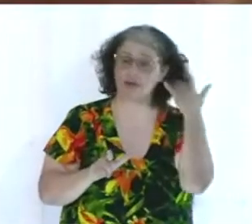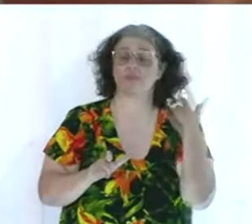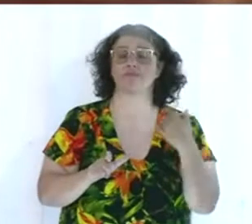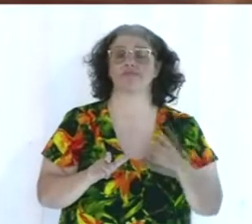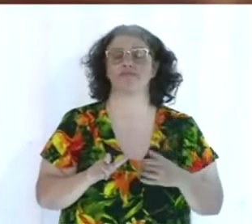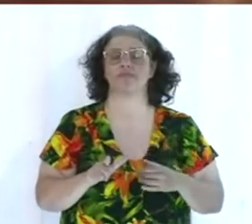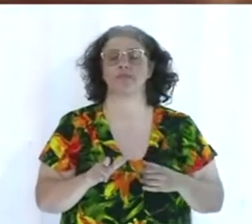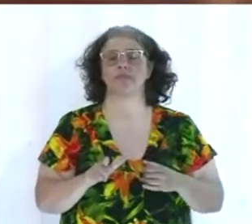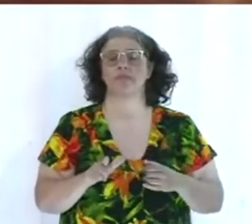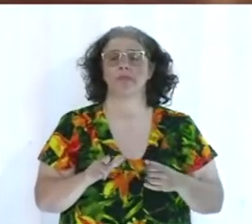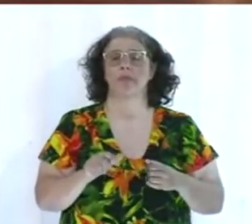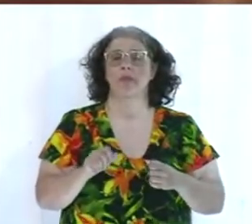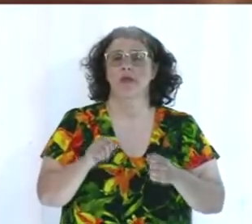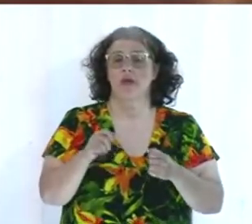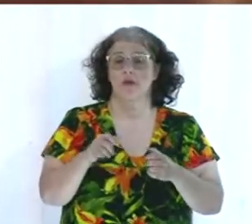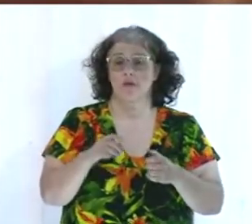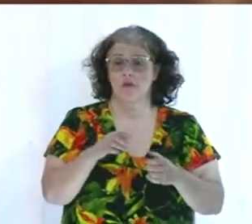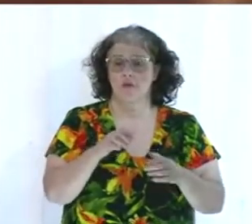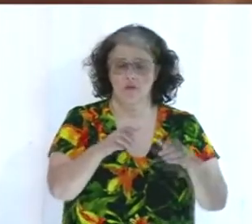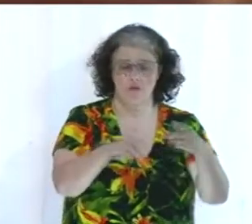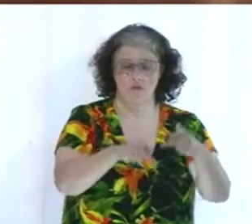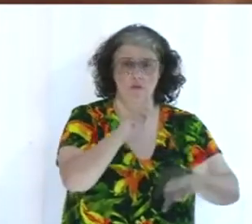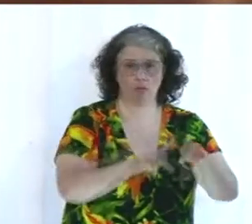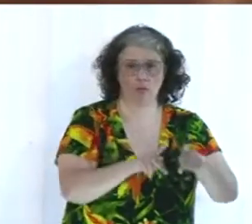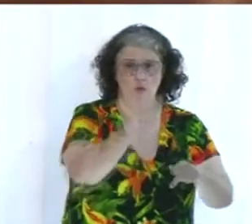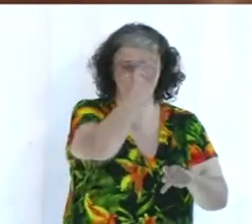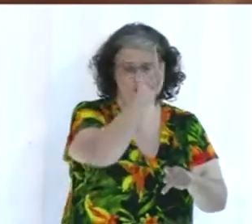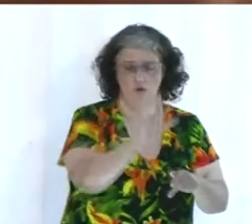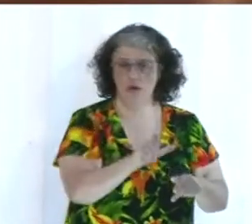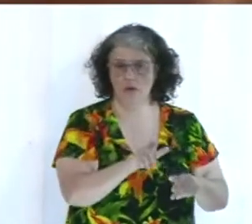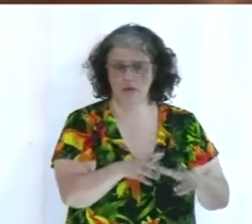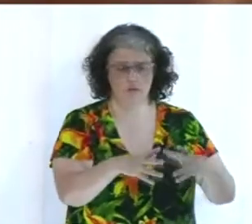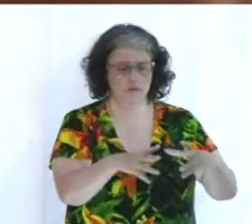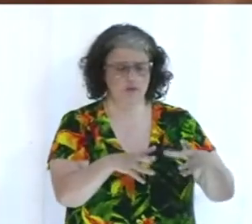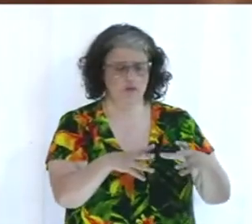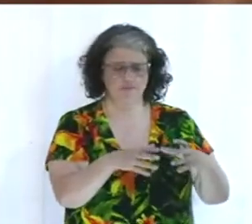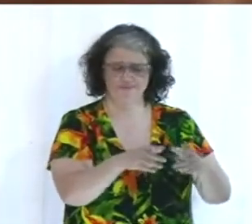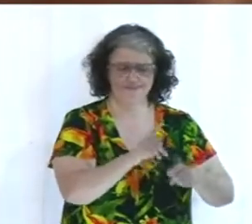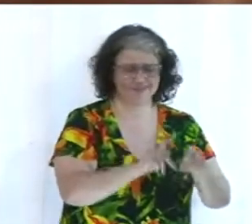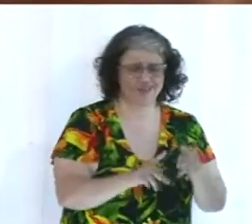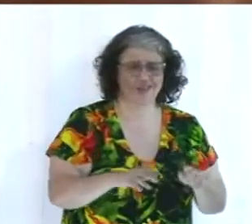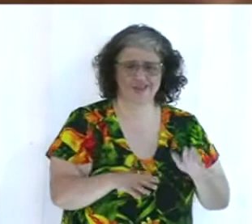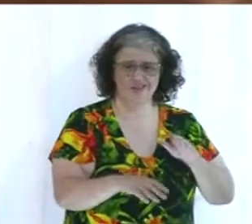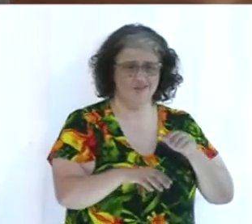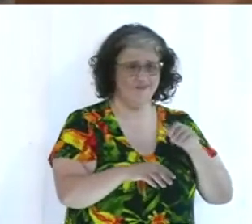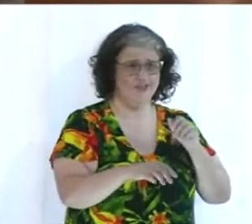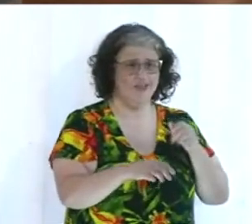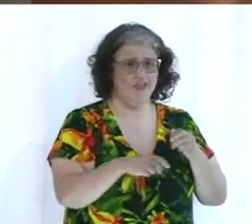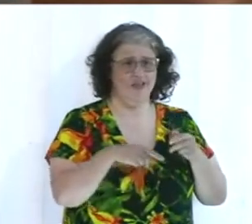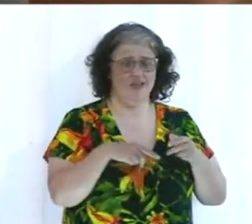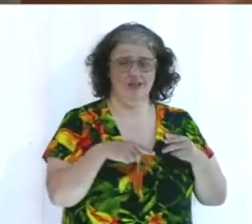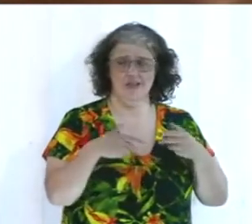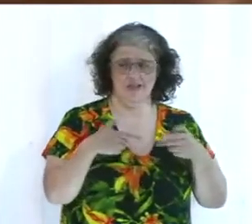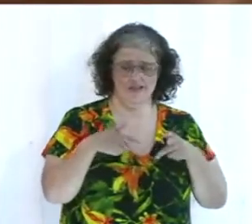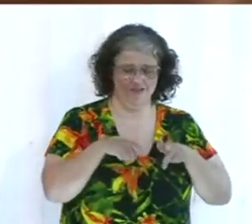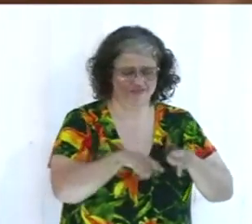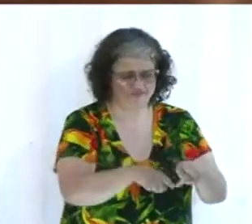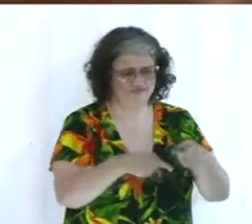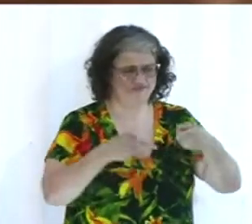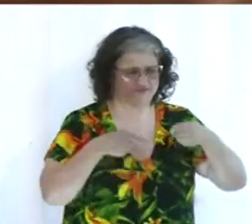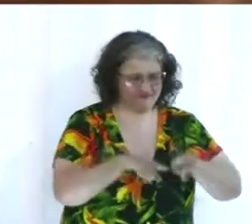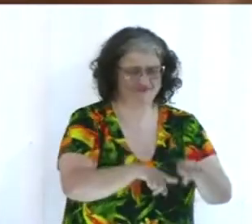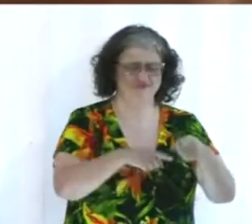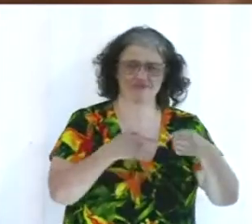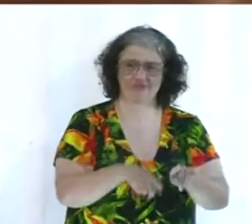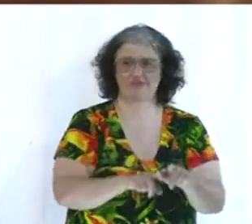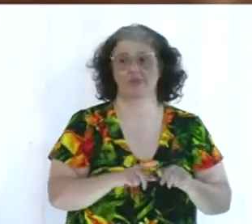pelos judaizantes, judeus que descem àquela região e começam a dizer para aqueles homens: